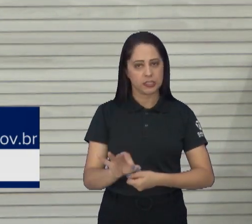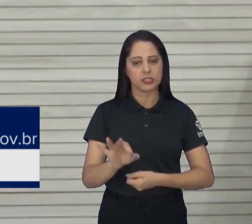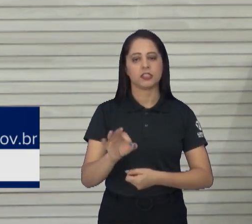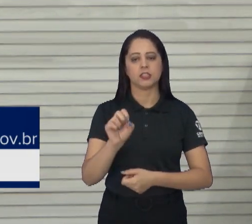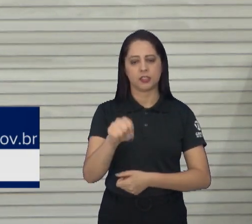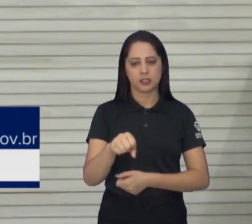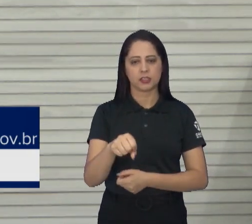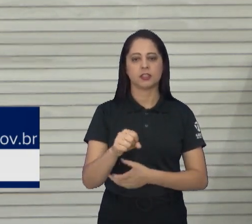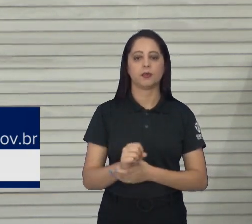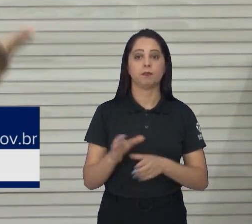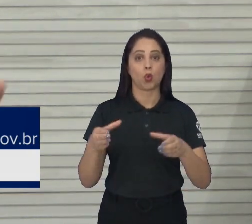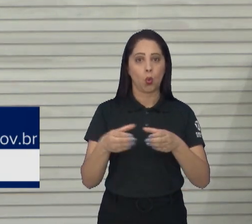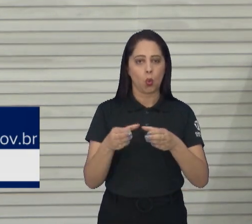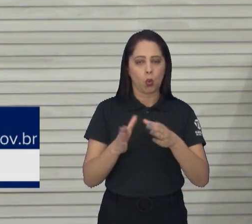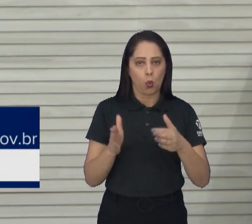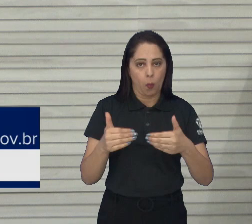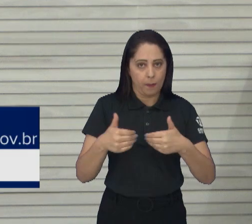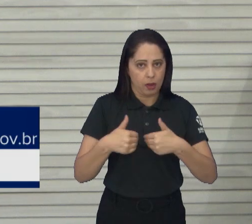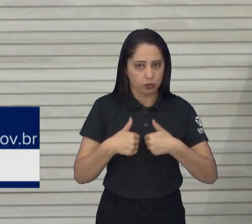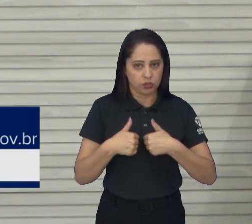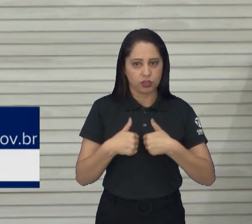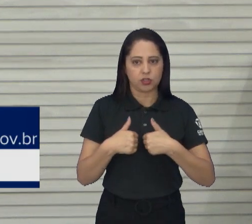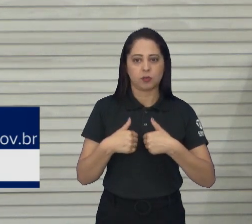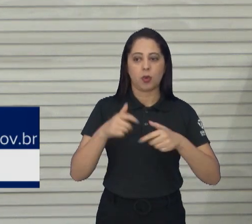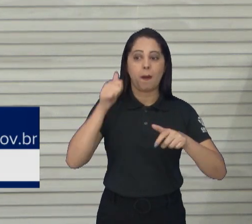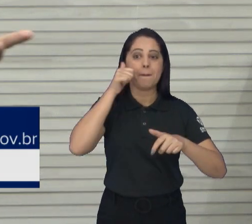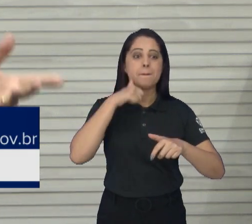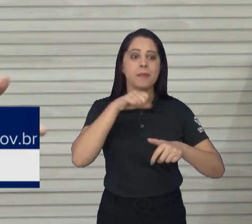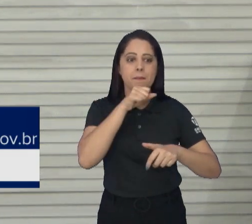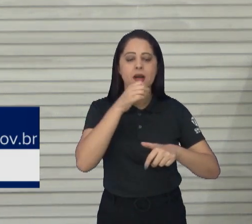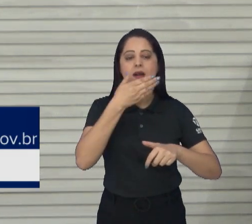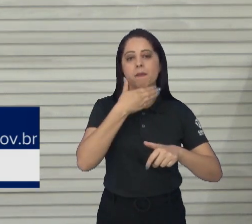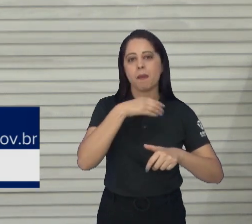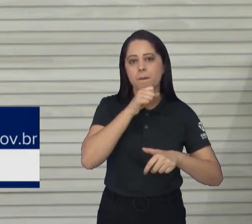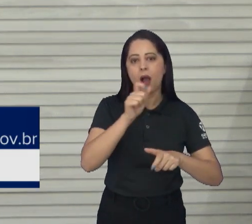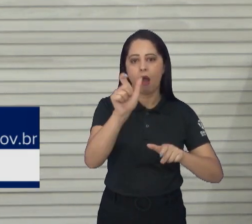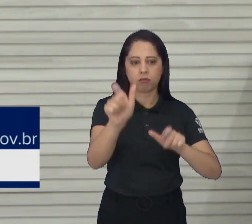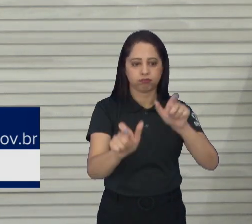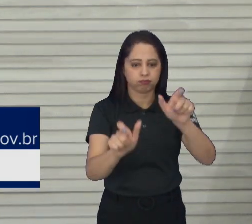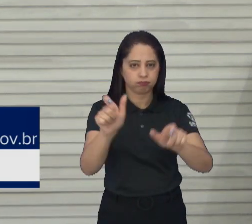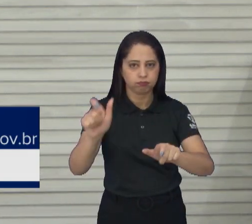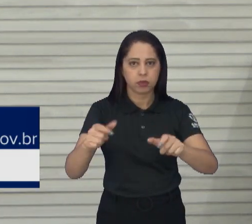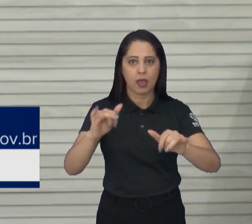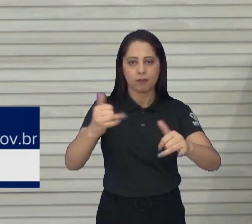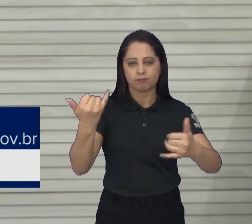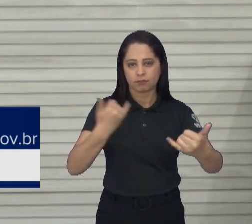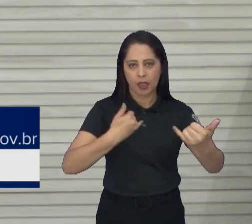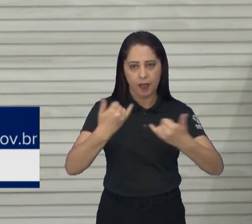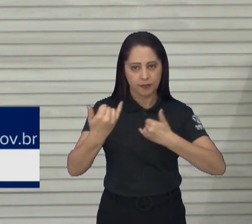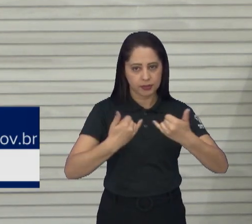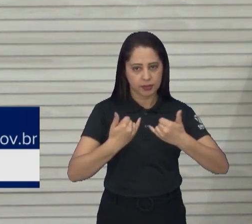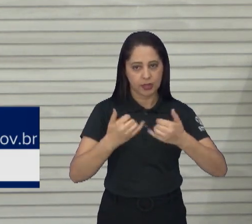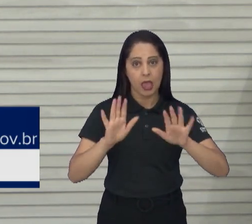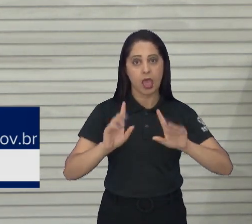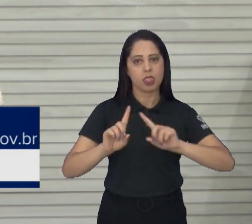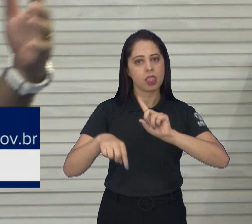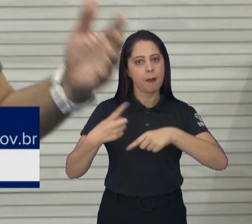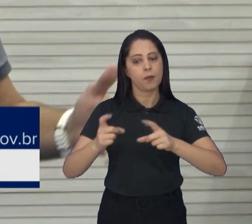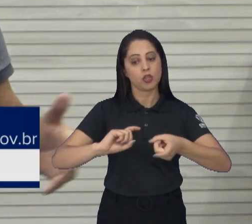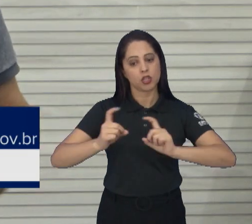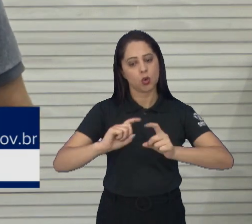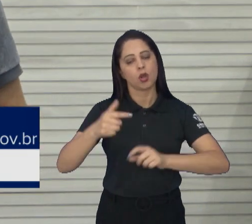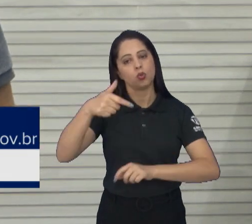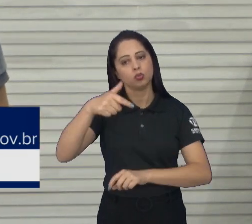Autismo, onde nós ouvimos os pais, deliberamos a sequência para as próximas reuniões, o que vai